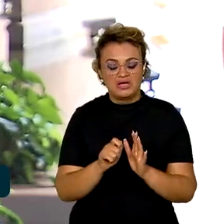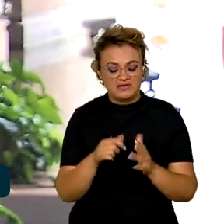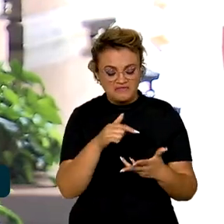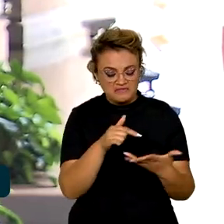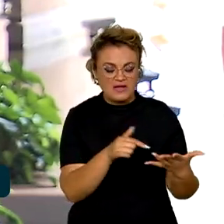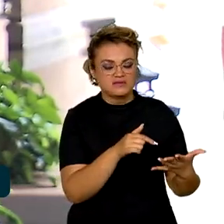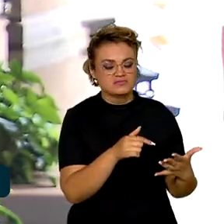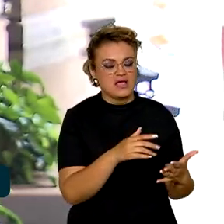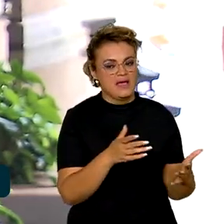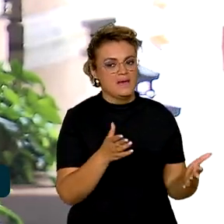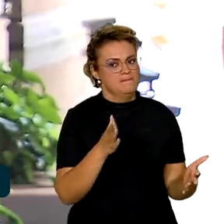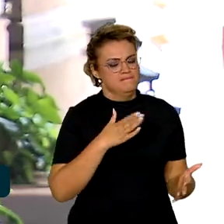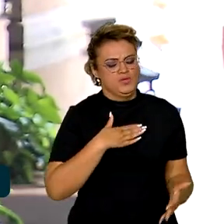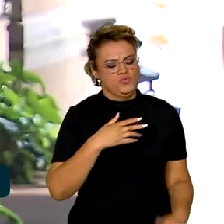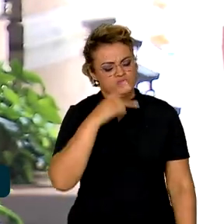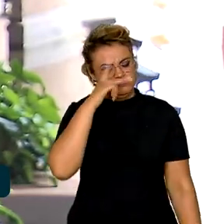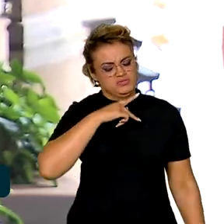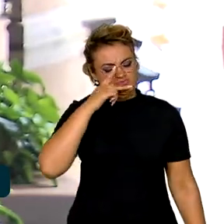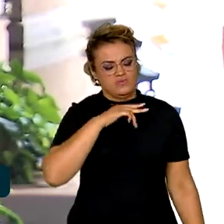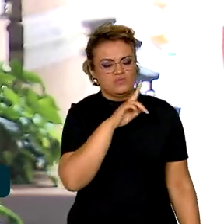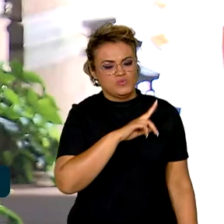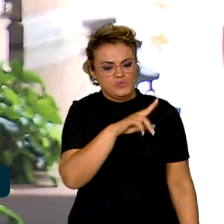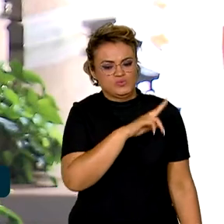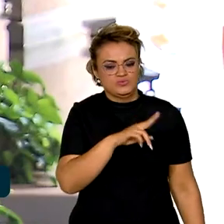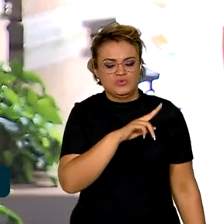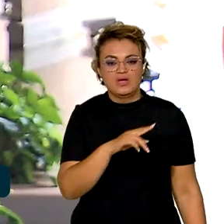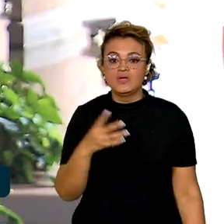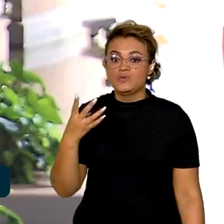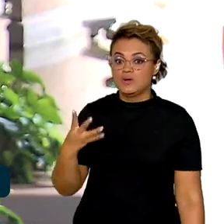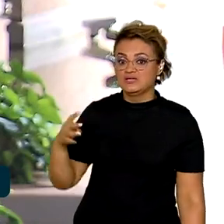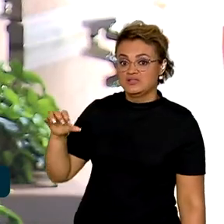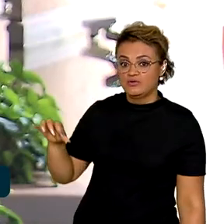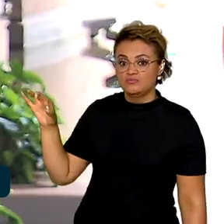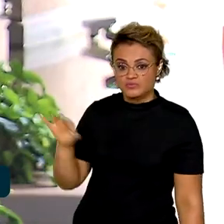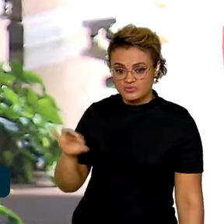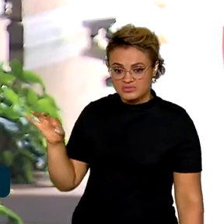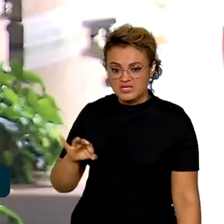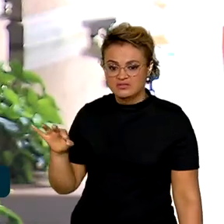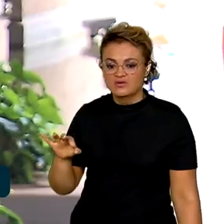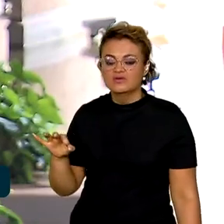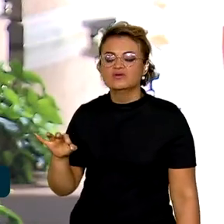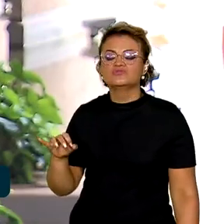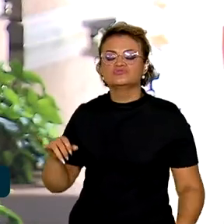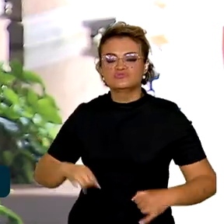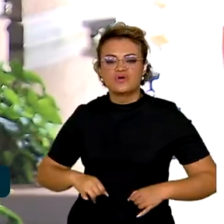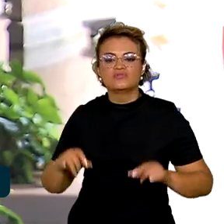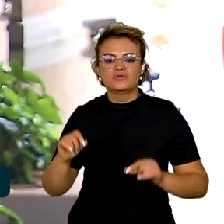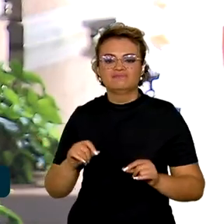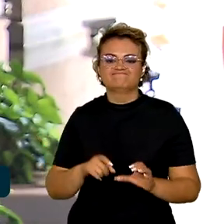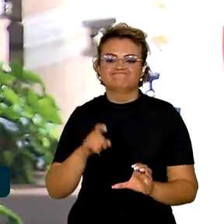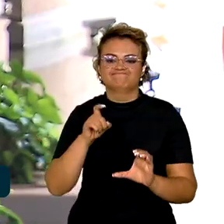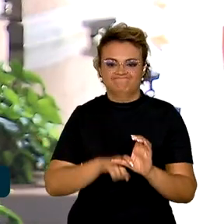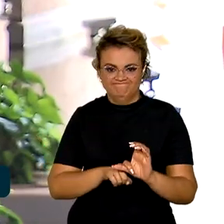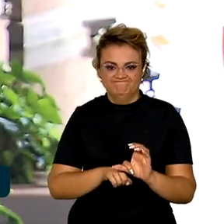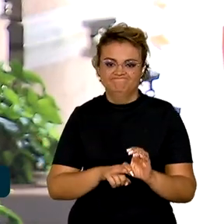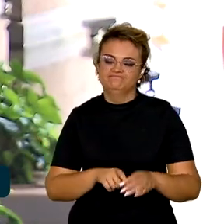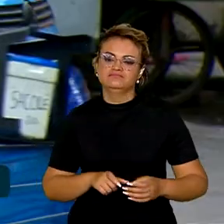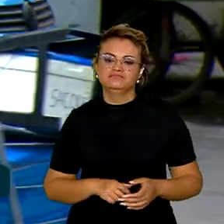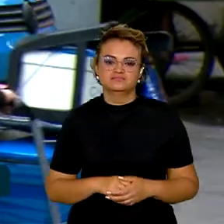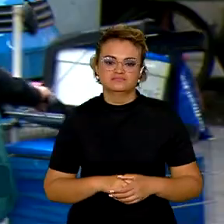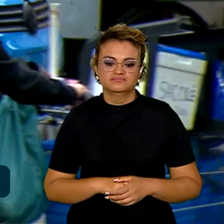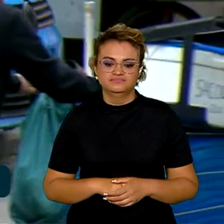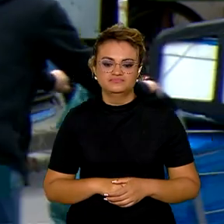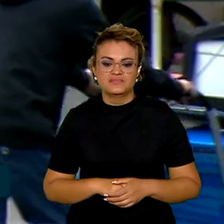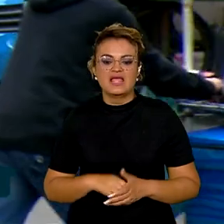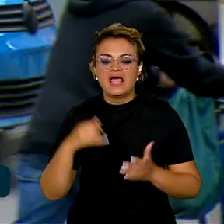se destinava ao uso pessoal. E 49% sofriam com a dependência de entorpecentes.